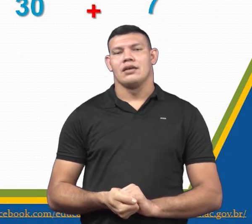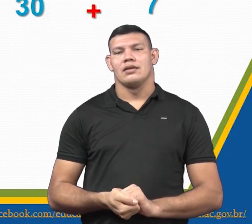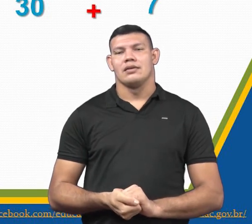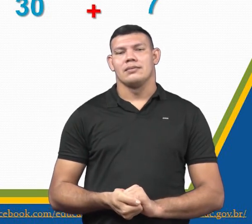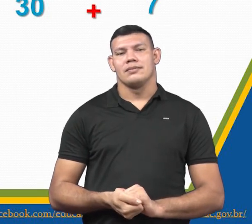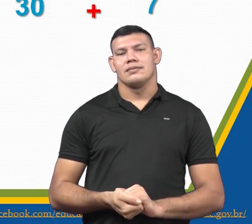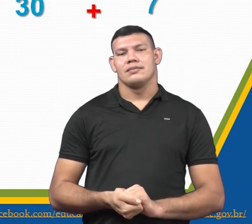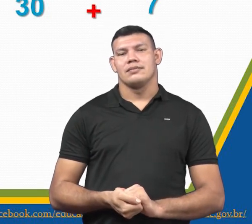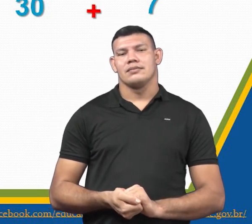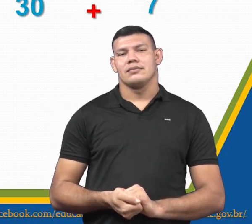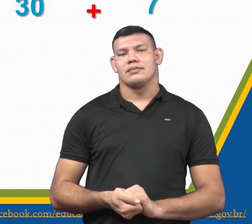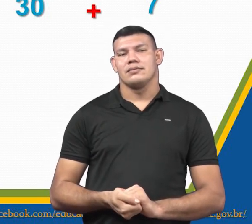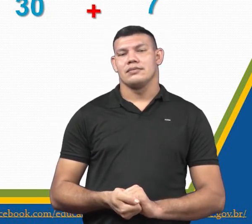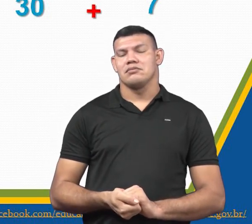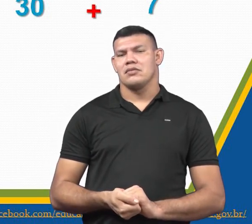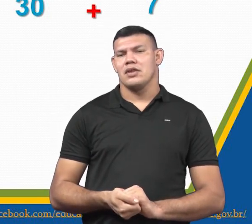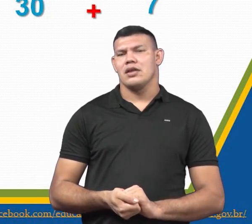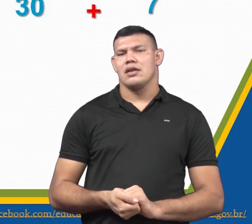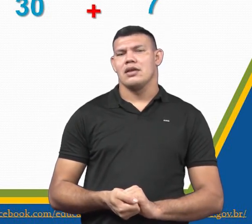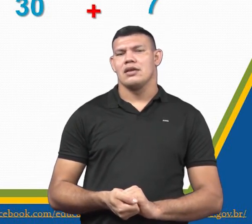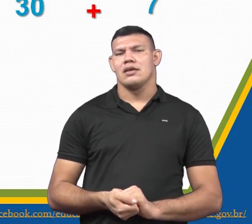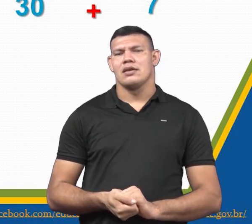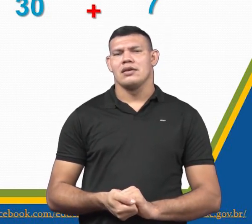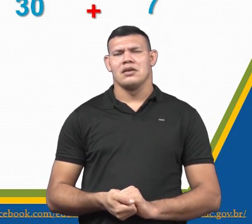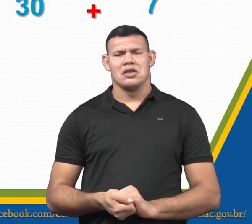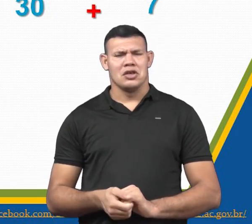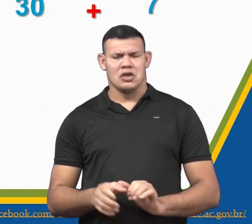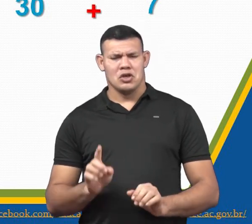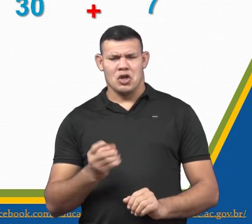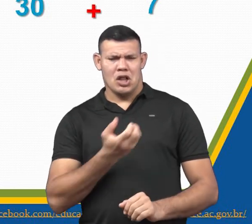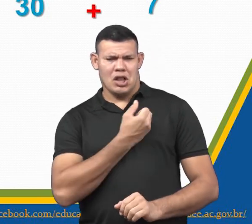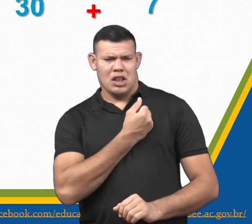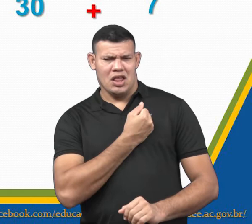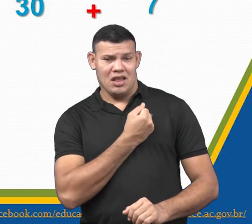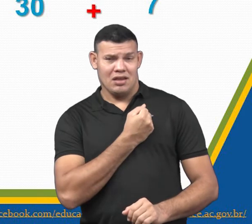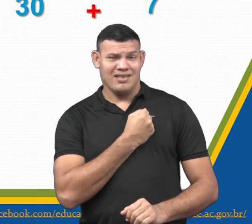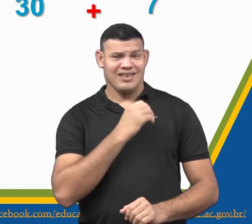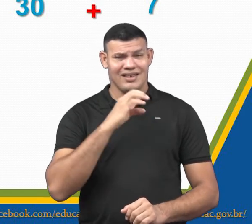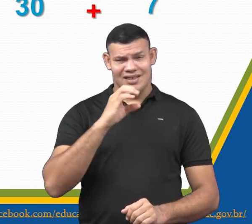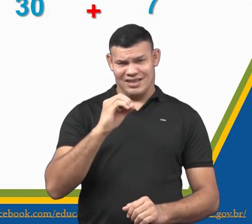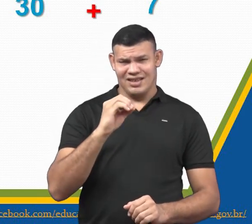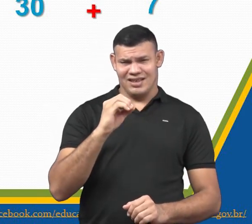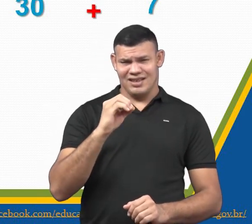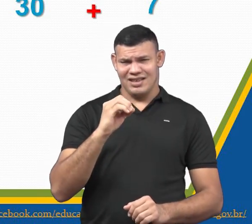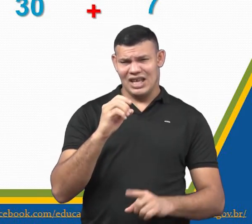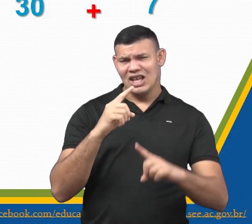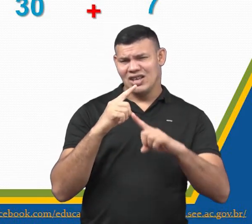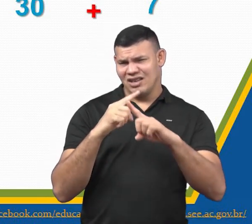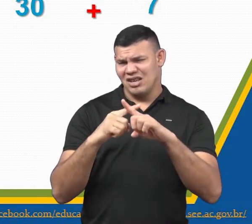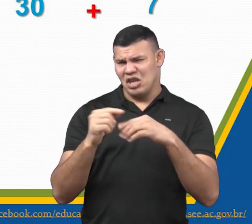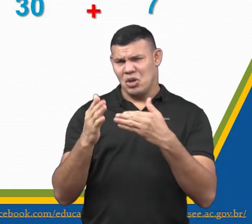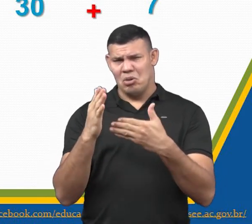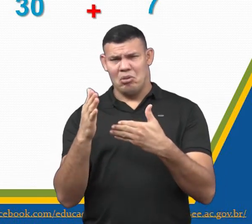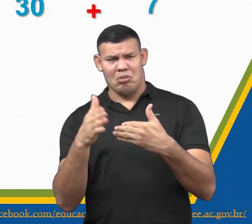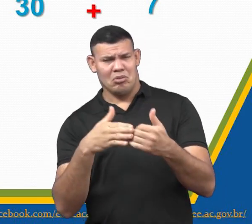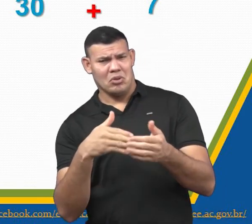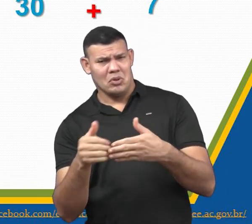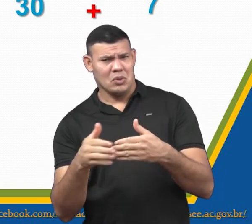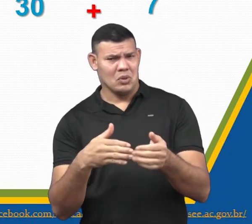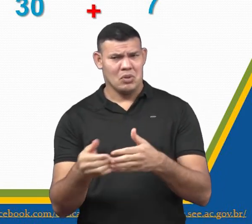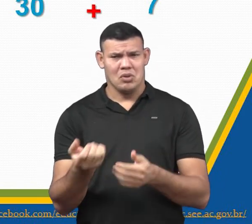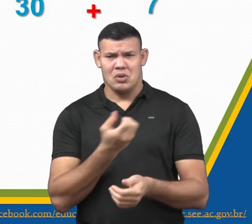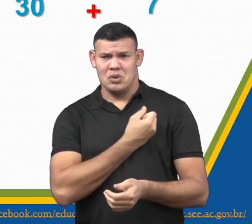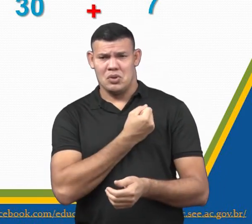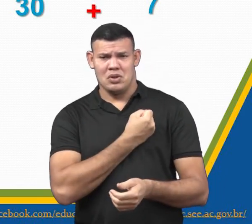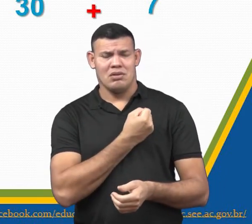né? 0 vezes 100. Todo número zero multiplicado, o zero multiplicado por qualquer